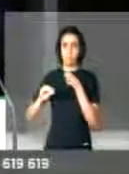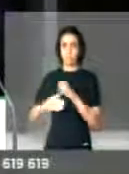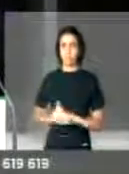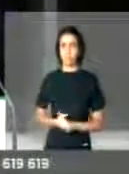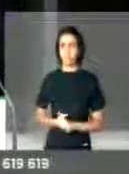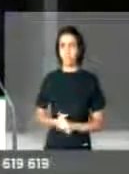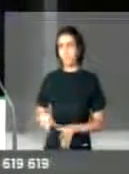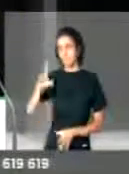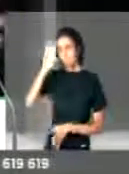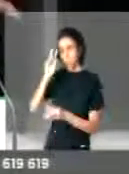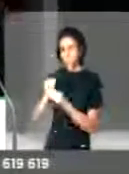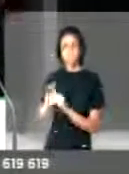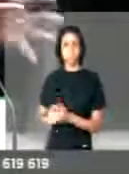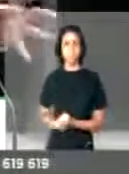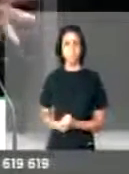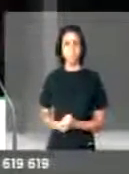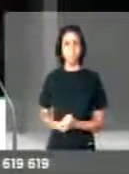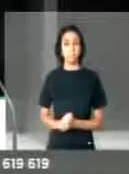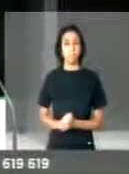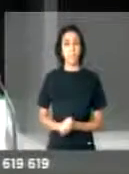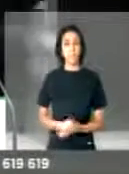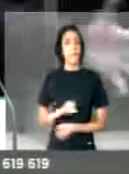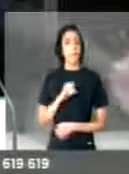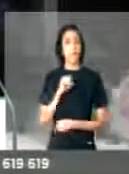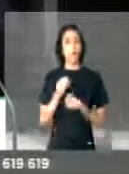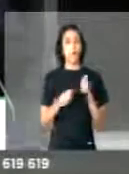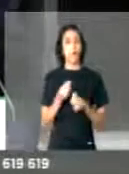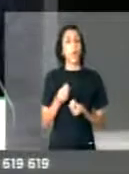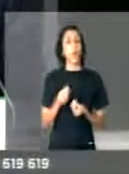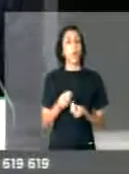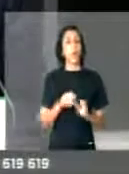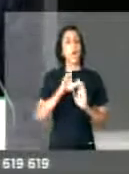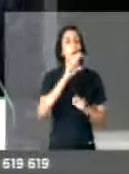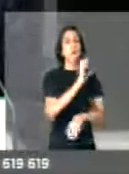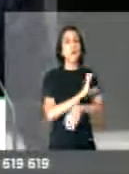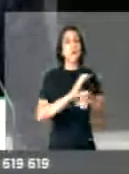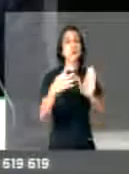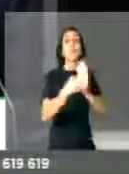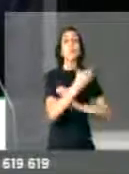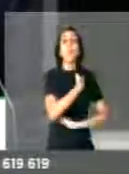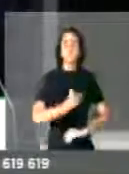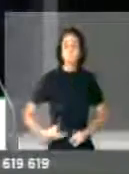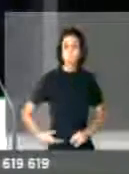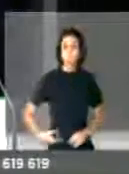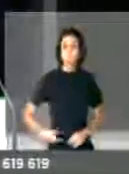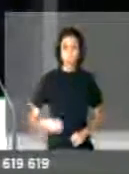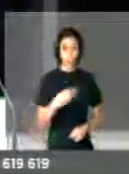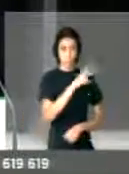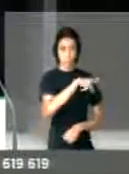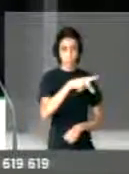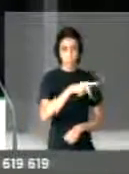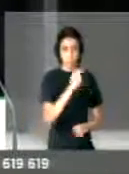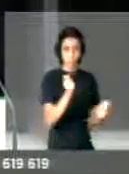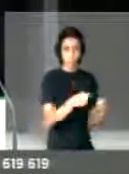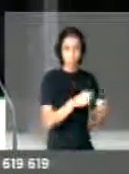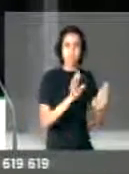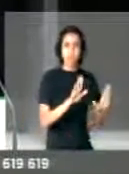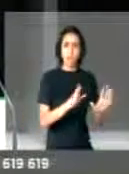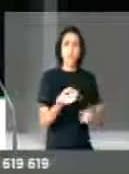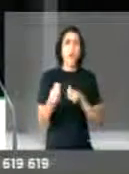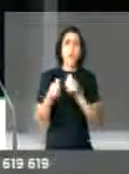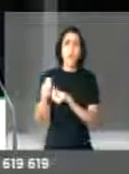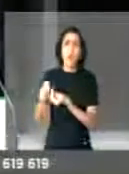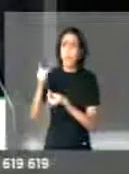Para concluir, senhora presidente, se não vamos poder ter concursos públicos para novos professores, como é que